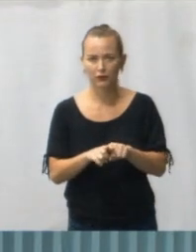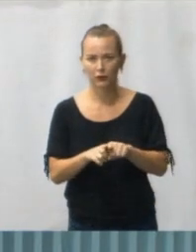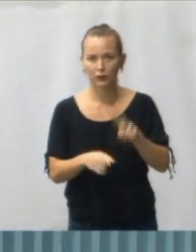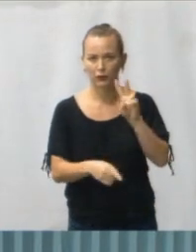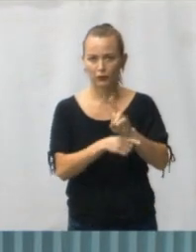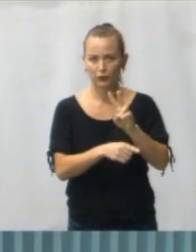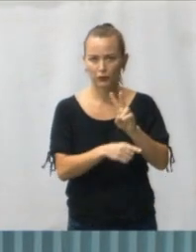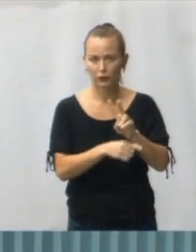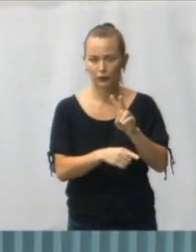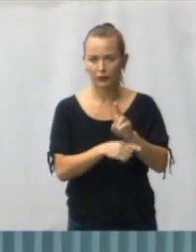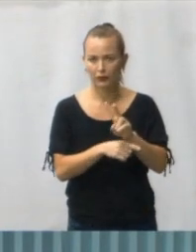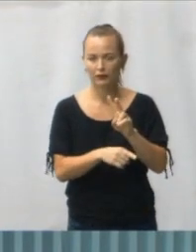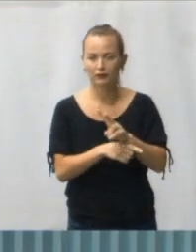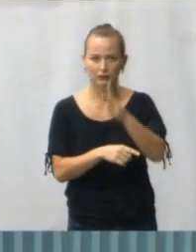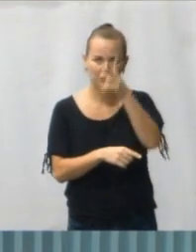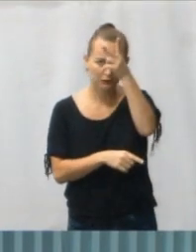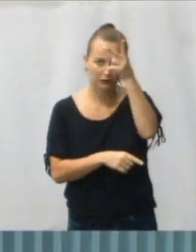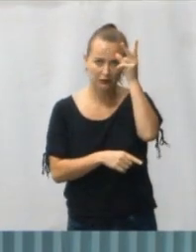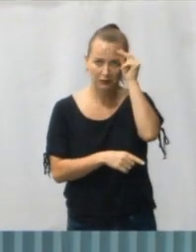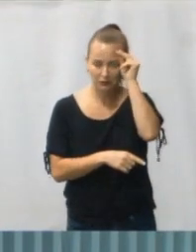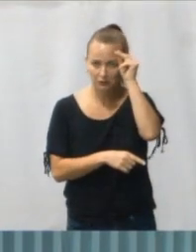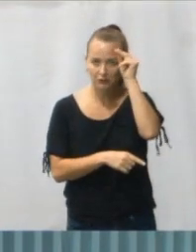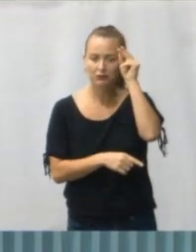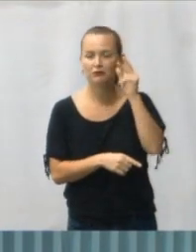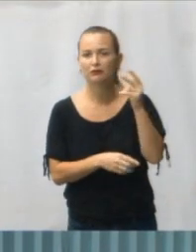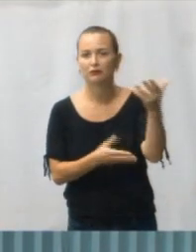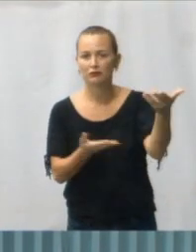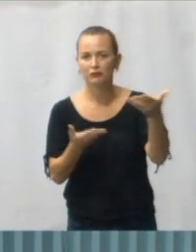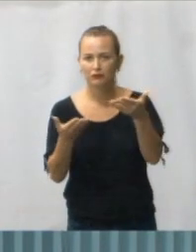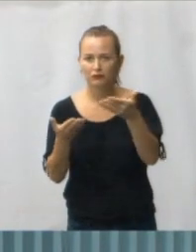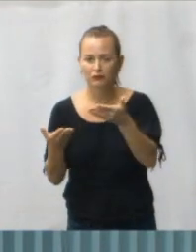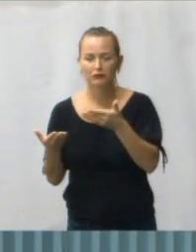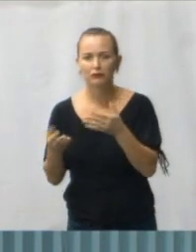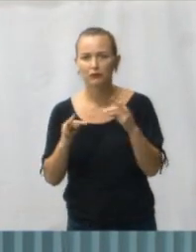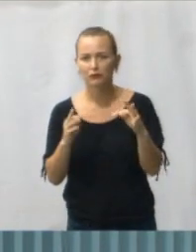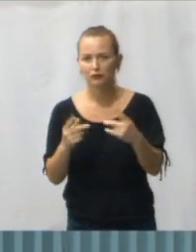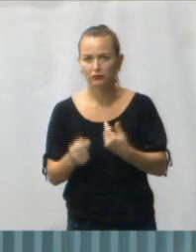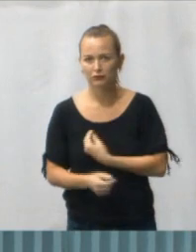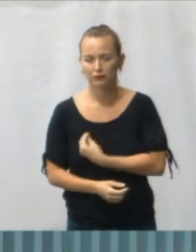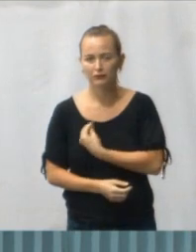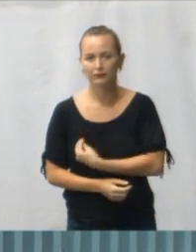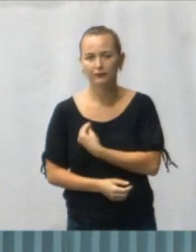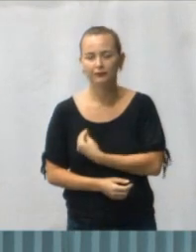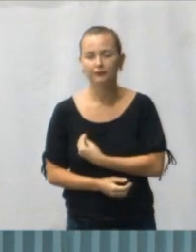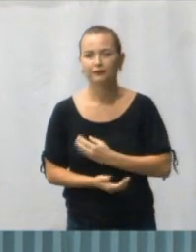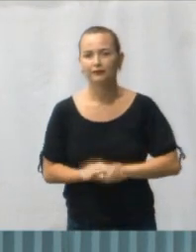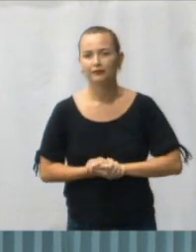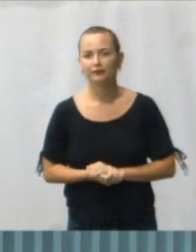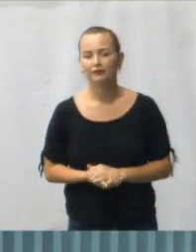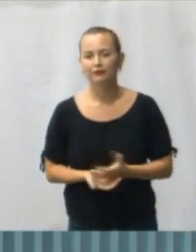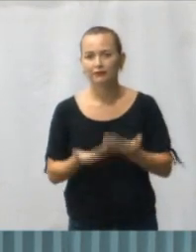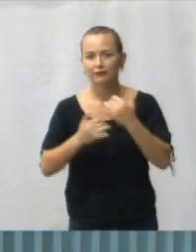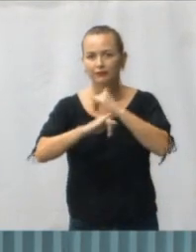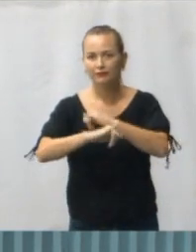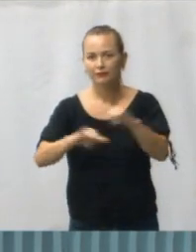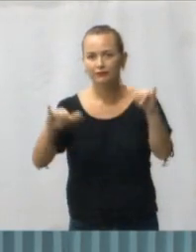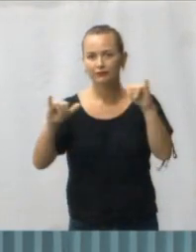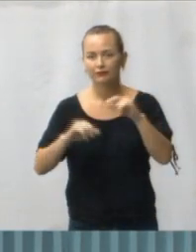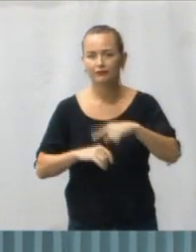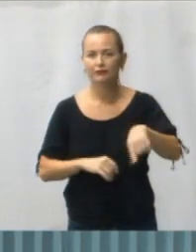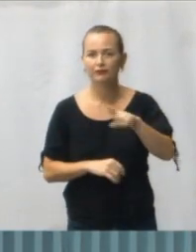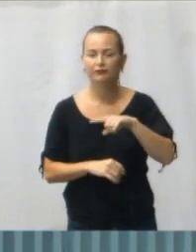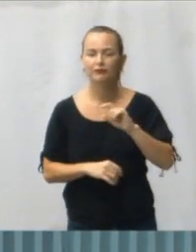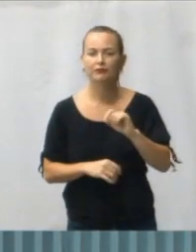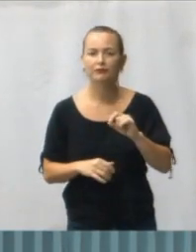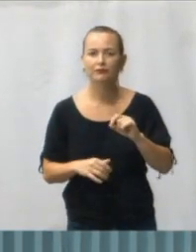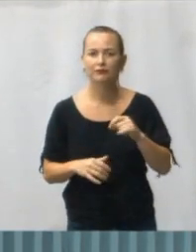trazendo os seus comandados nessa casa. E dizer, senhores, que vocês, senhores da guarda, eu me sinto feliz em ver